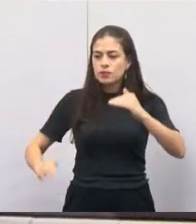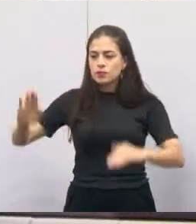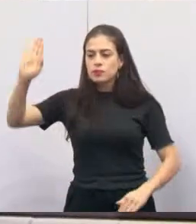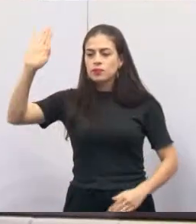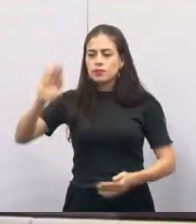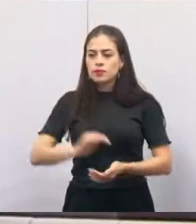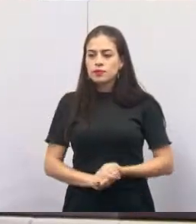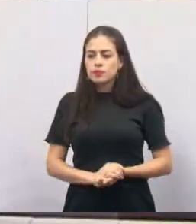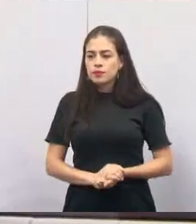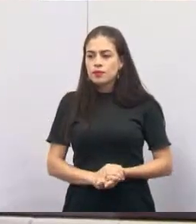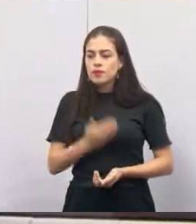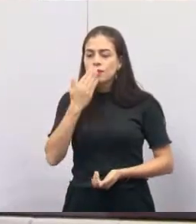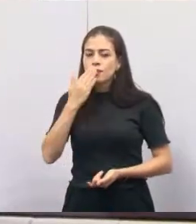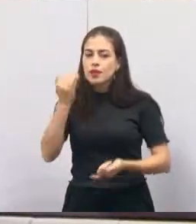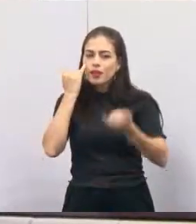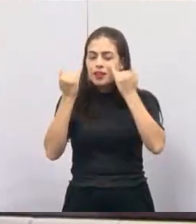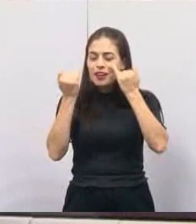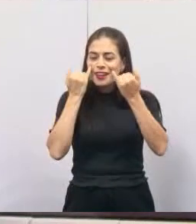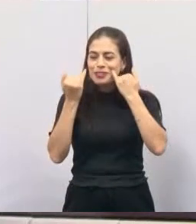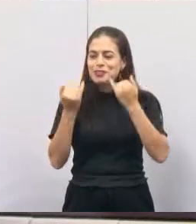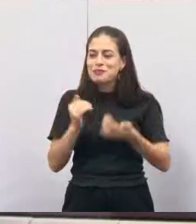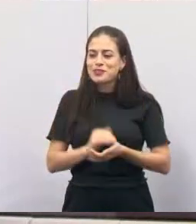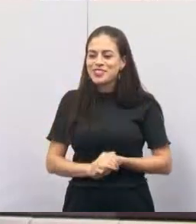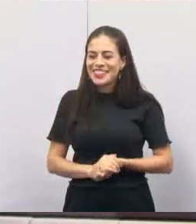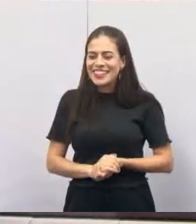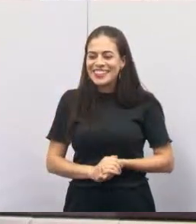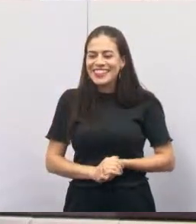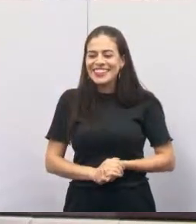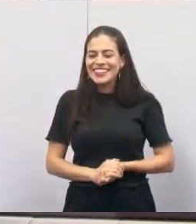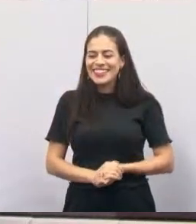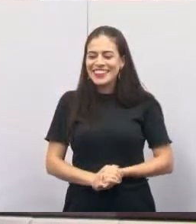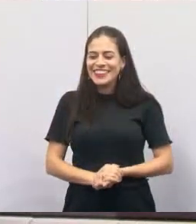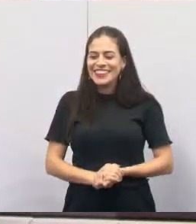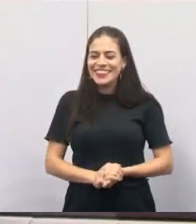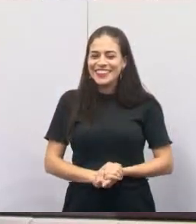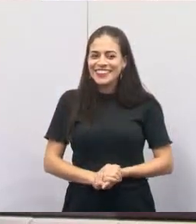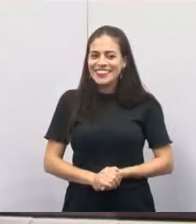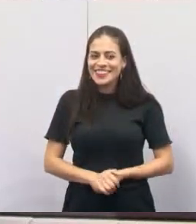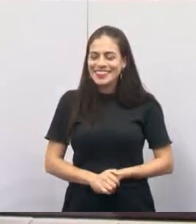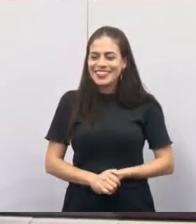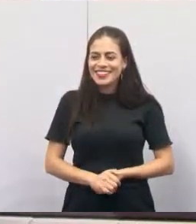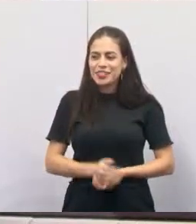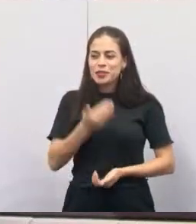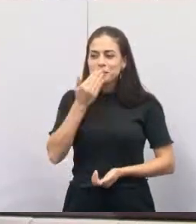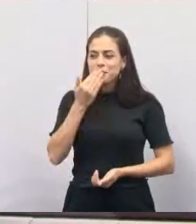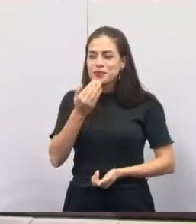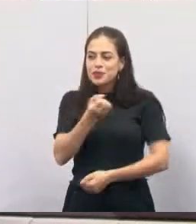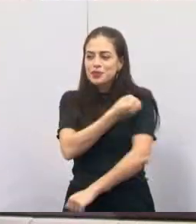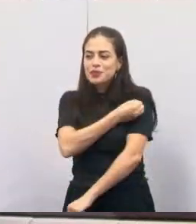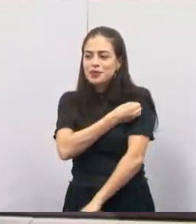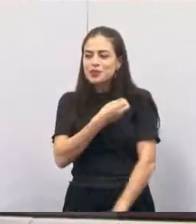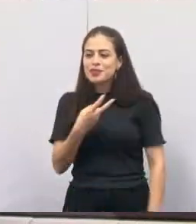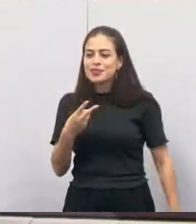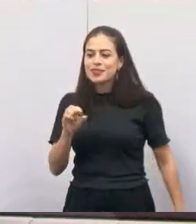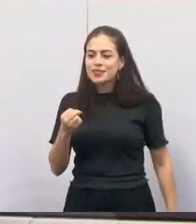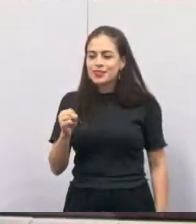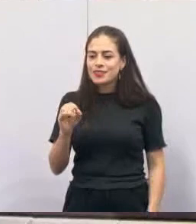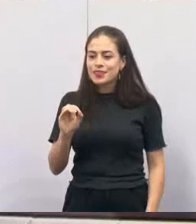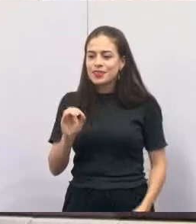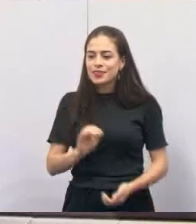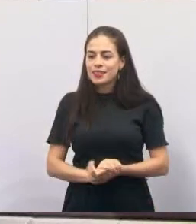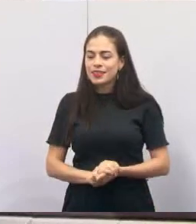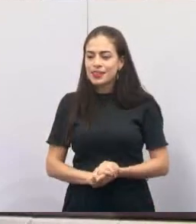braços. Pedido de informação aprovado. Próximo pedido de informação. pedido 280,